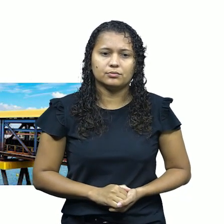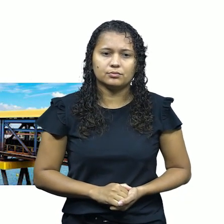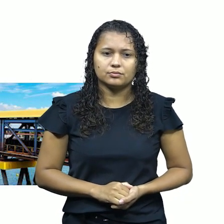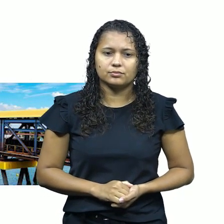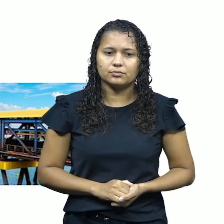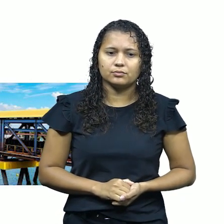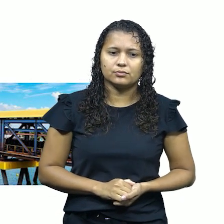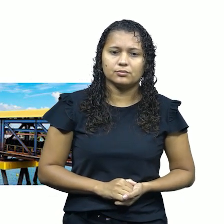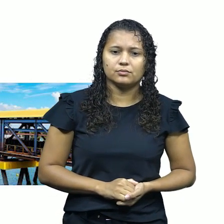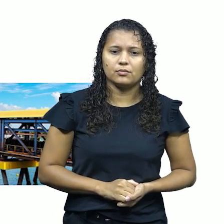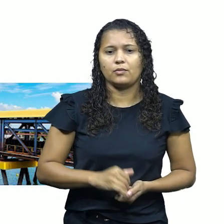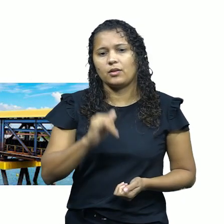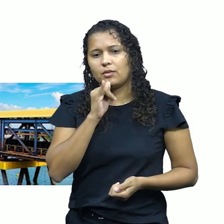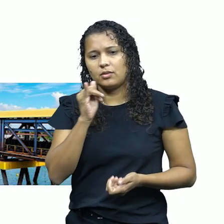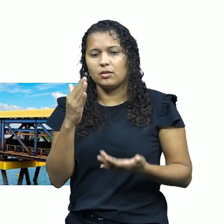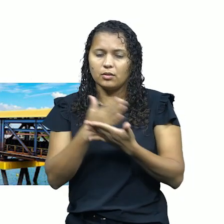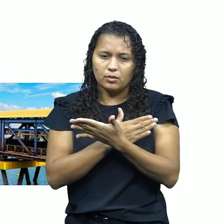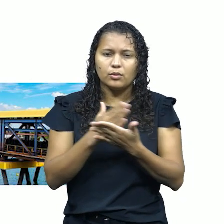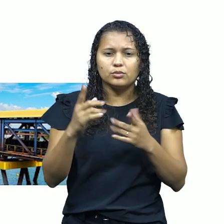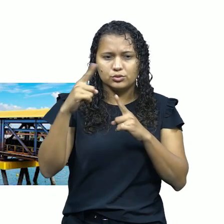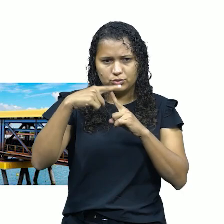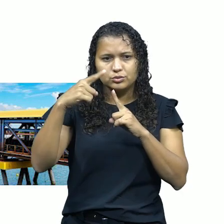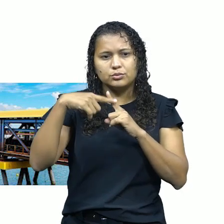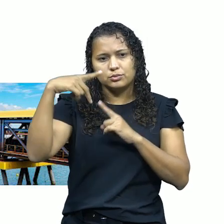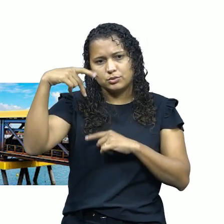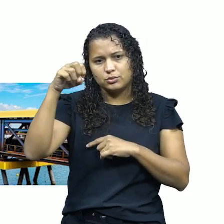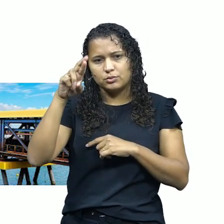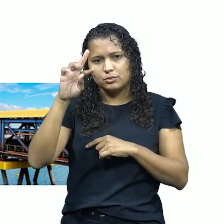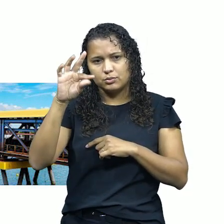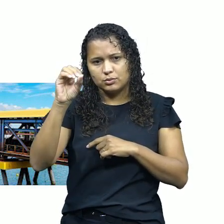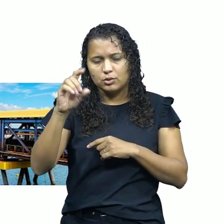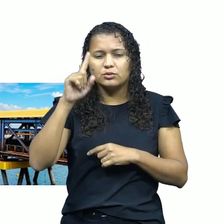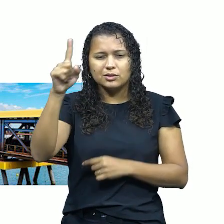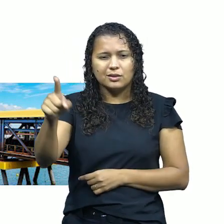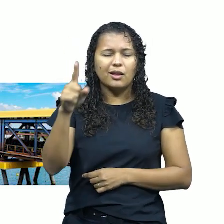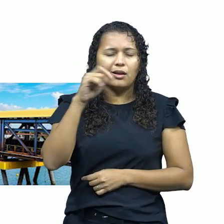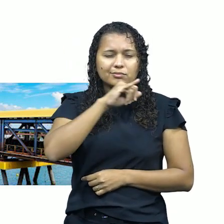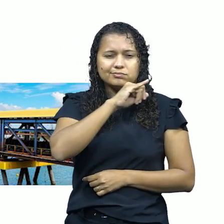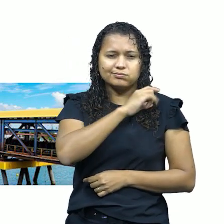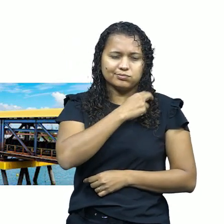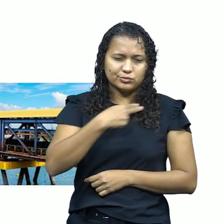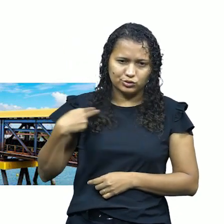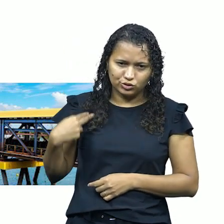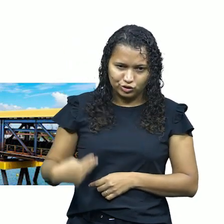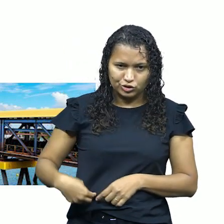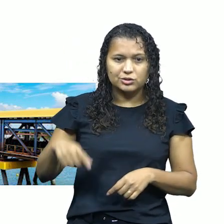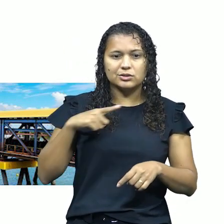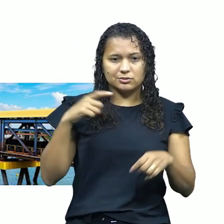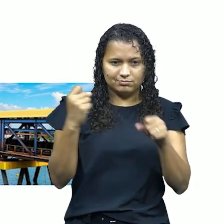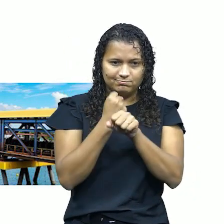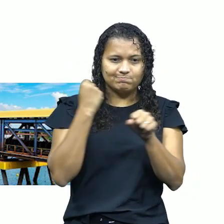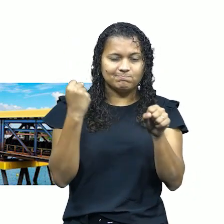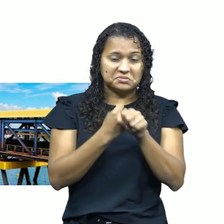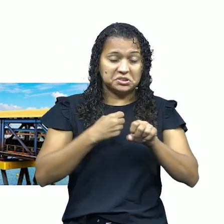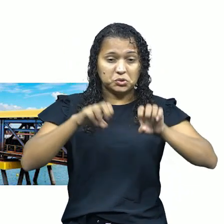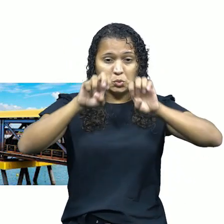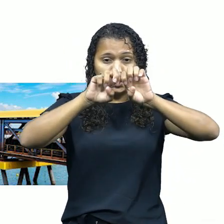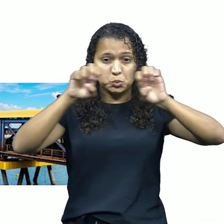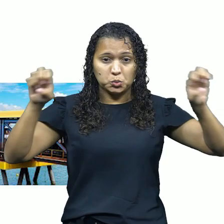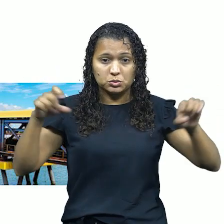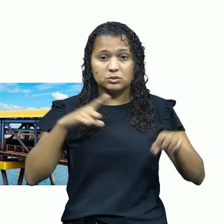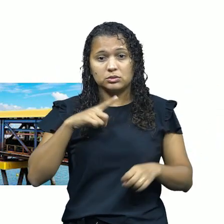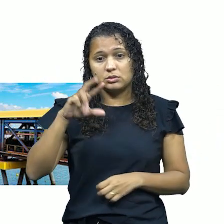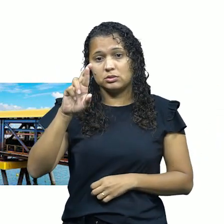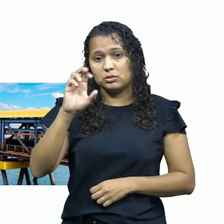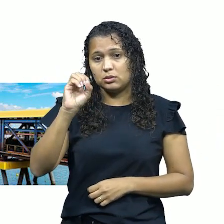aqui apenas alguns exemplos mostrando alguns portos, né? Nós temos o porto de Xangai, a gente vê algumas superestruturas, nós temos o porto